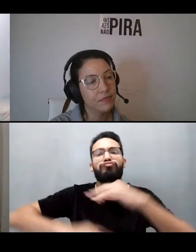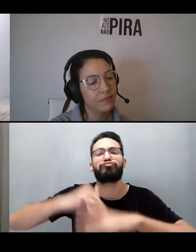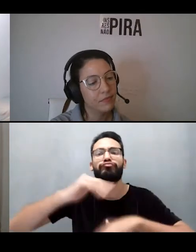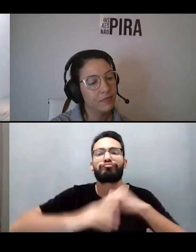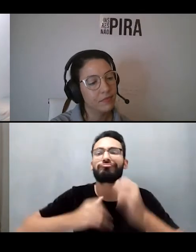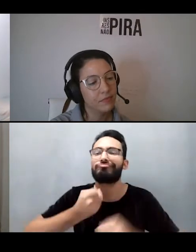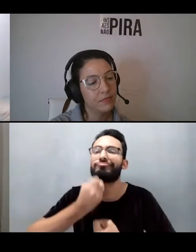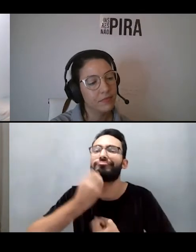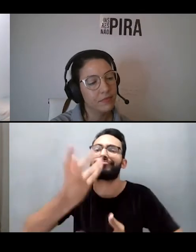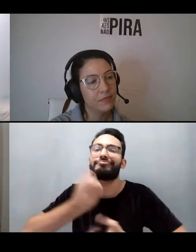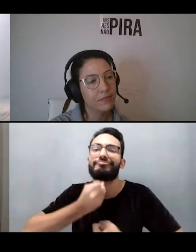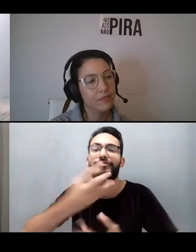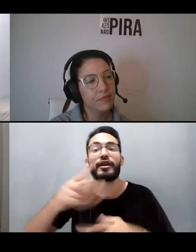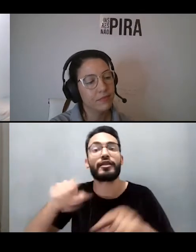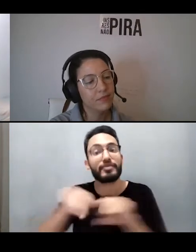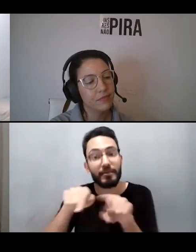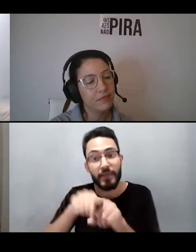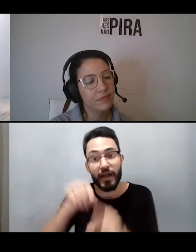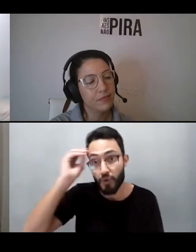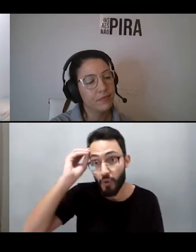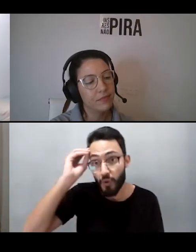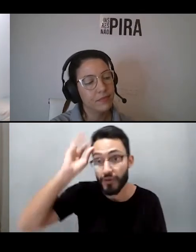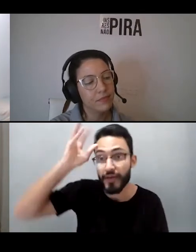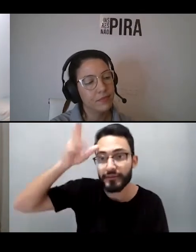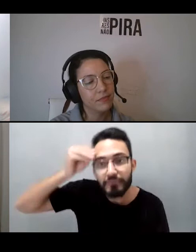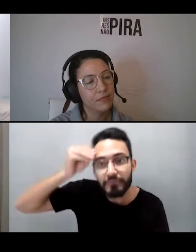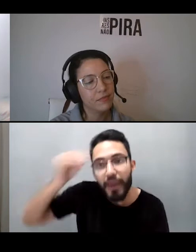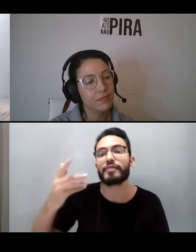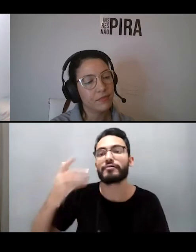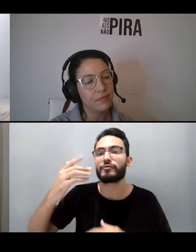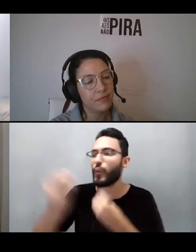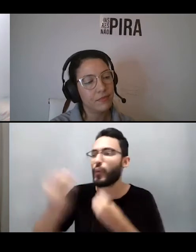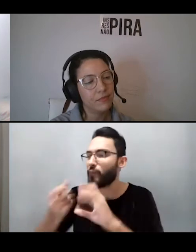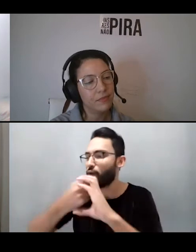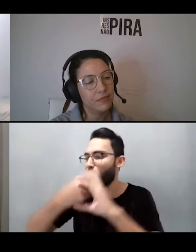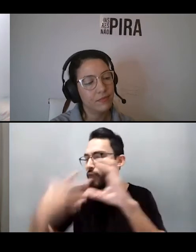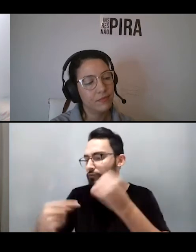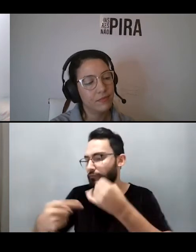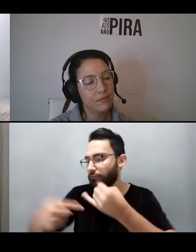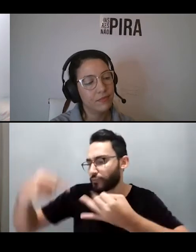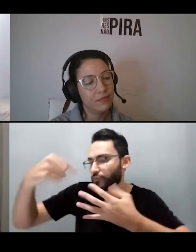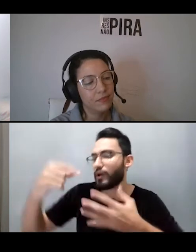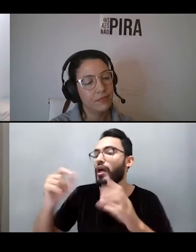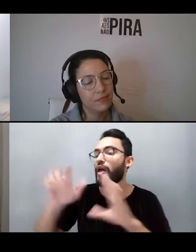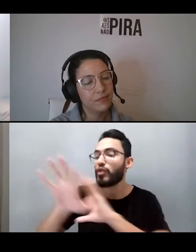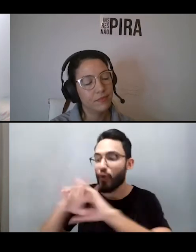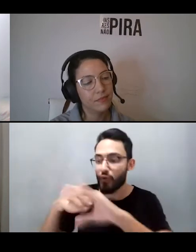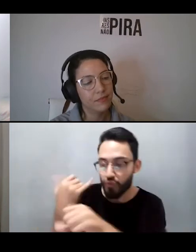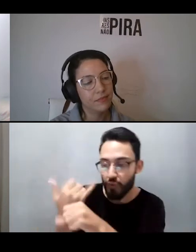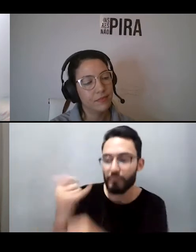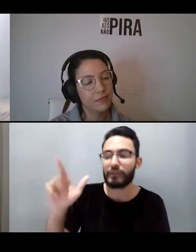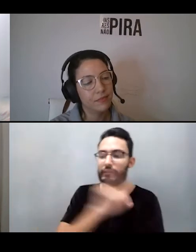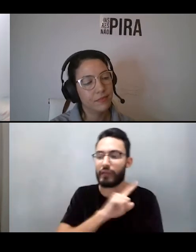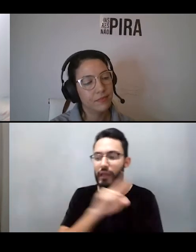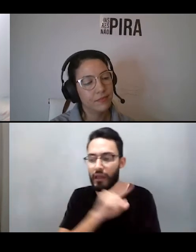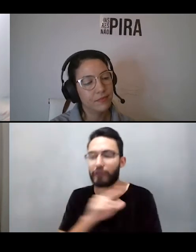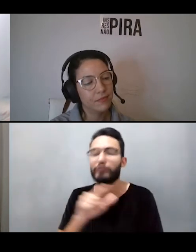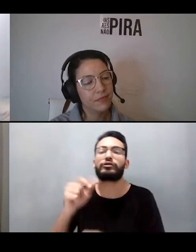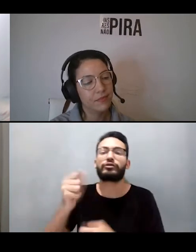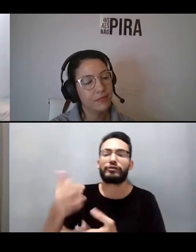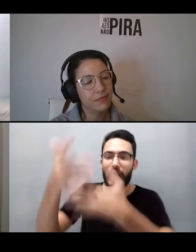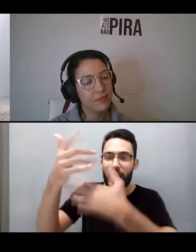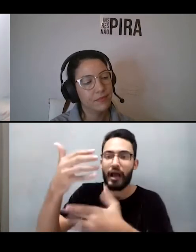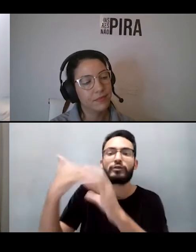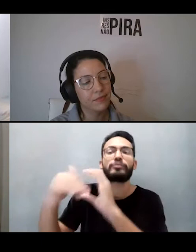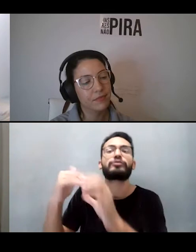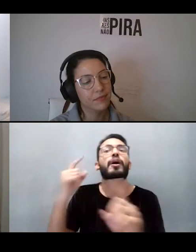E além de toda a troca de conhecimento, experiências e conteúdo que acontecem no nosso canal do YouTube, no nosso chat e nos nossos